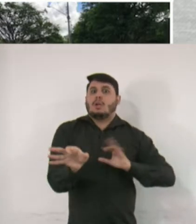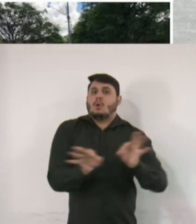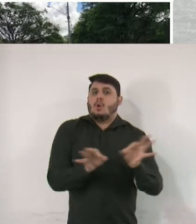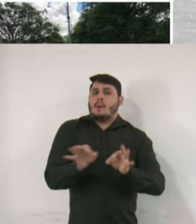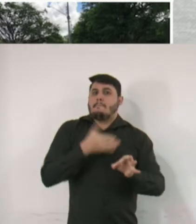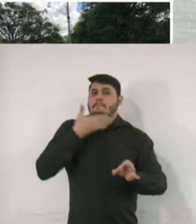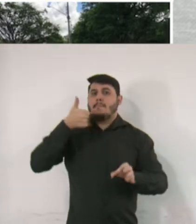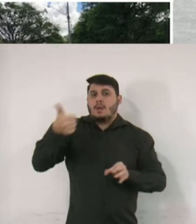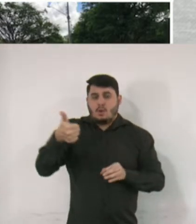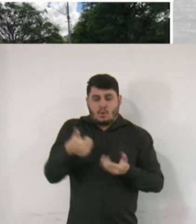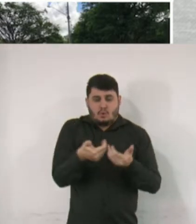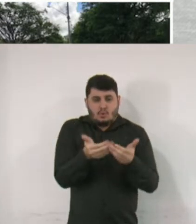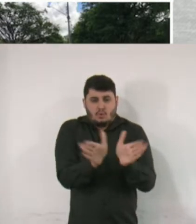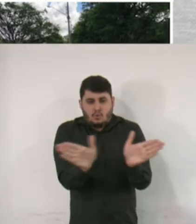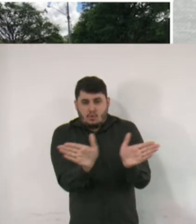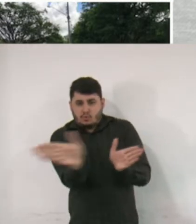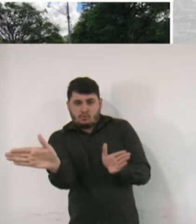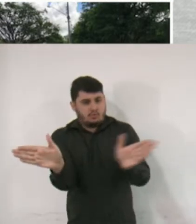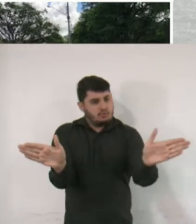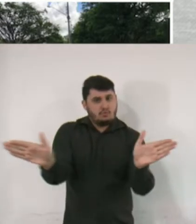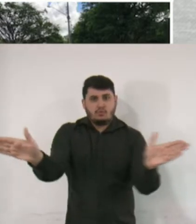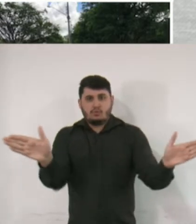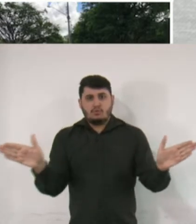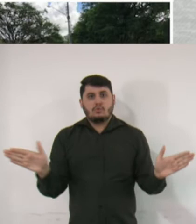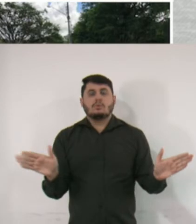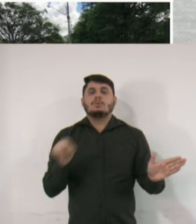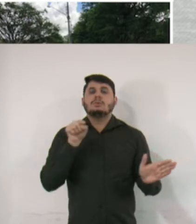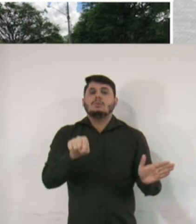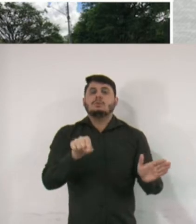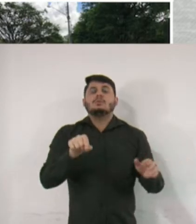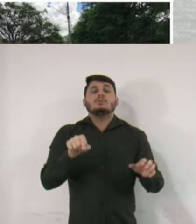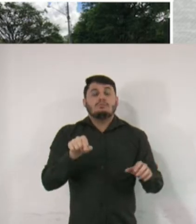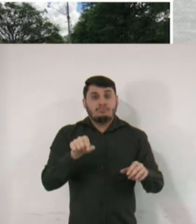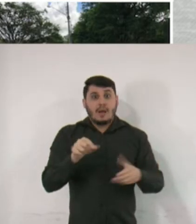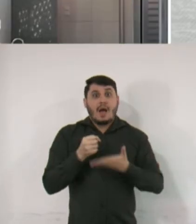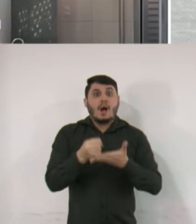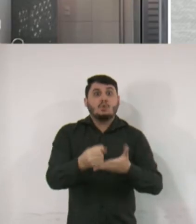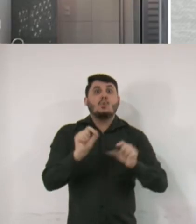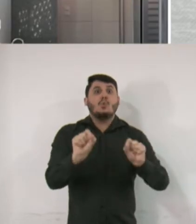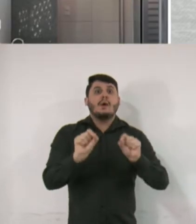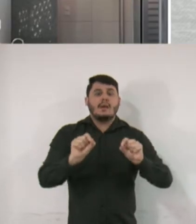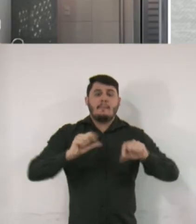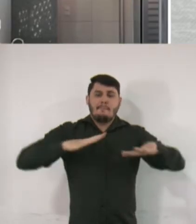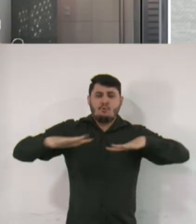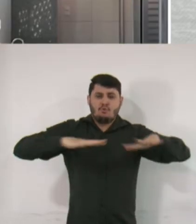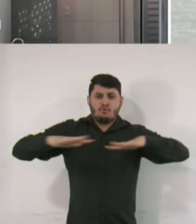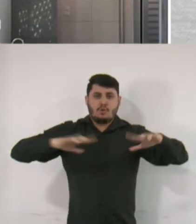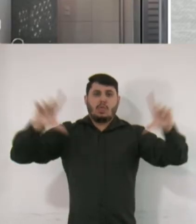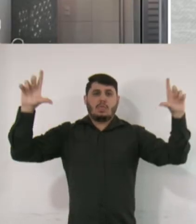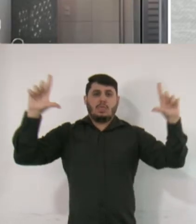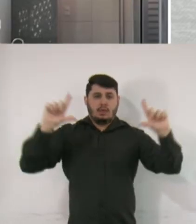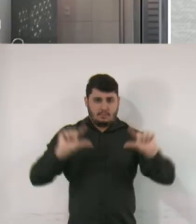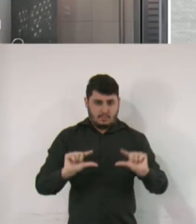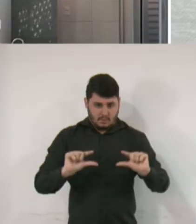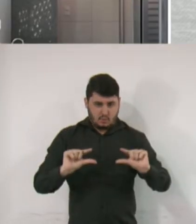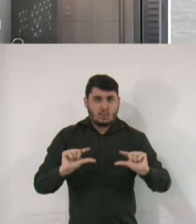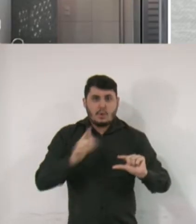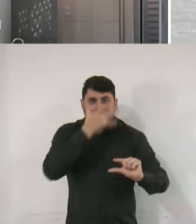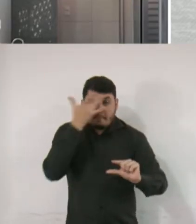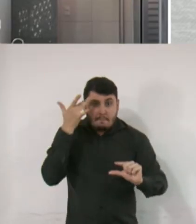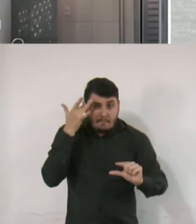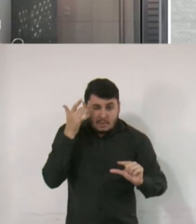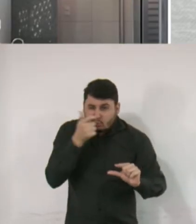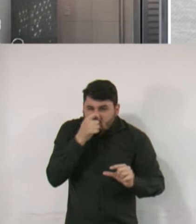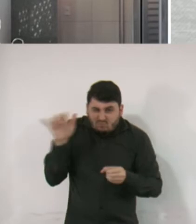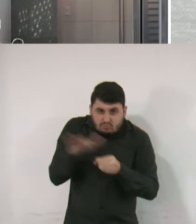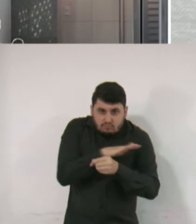contribui enormemente para a diminuição da aglomeração nas vias de acesso do parque, e também aí,